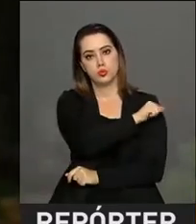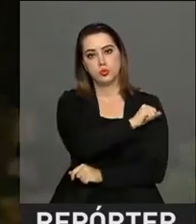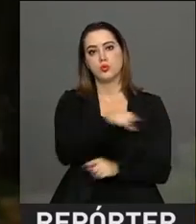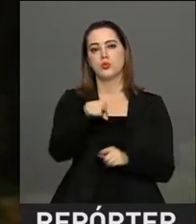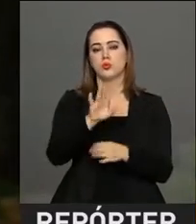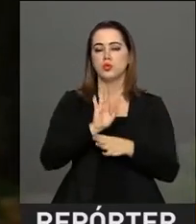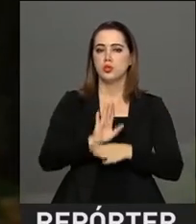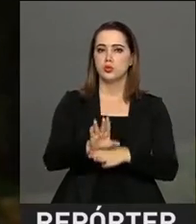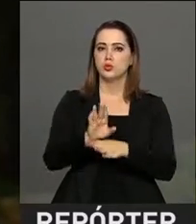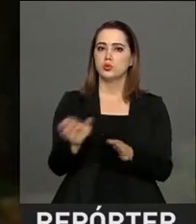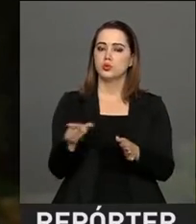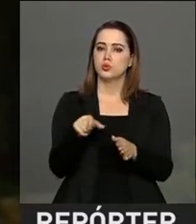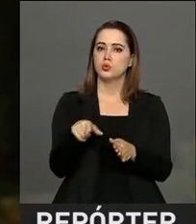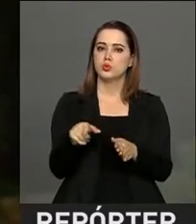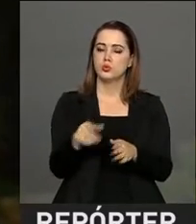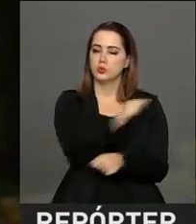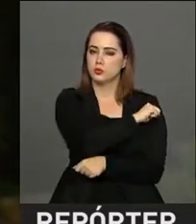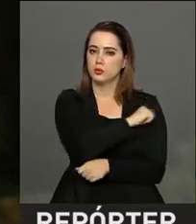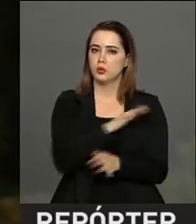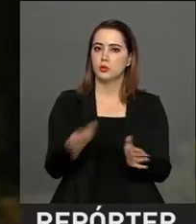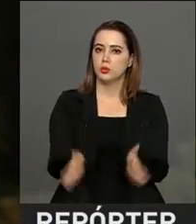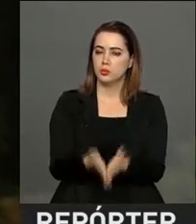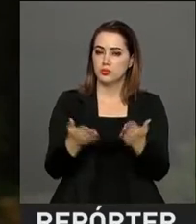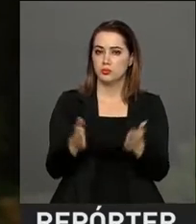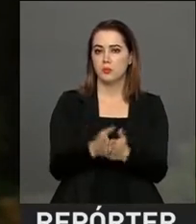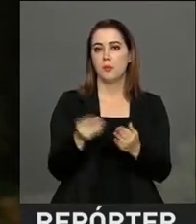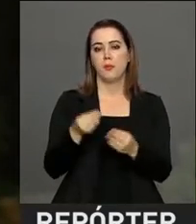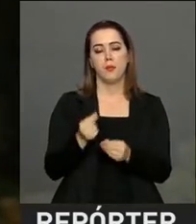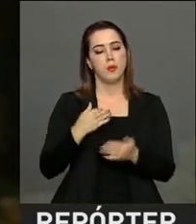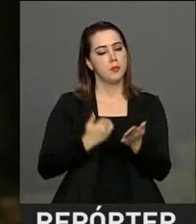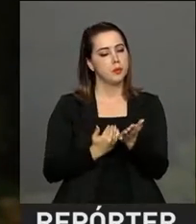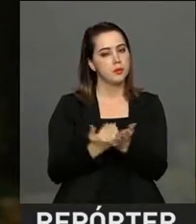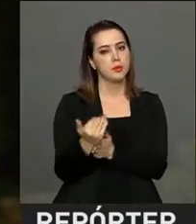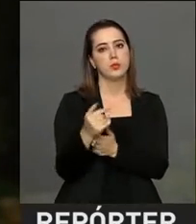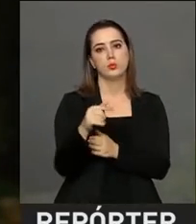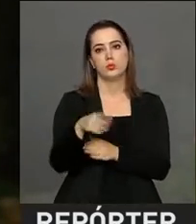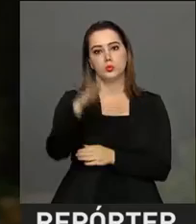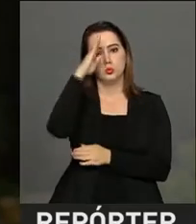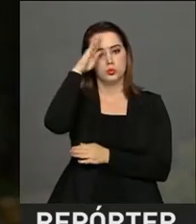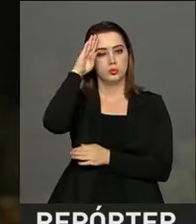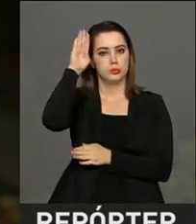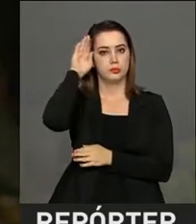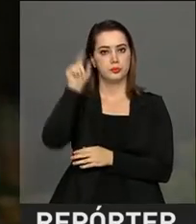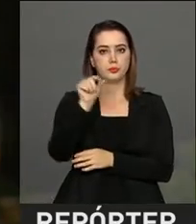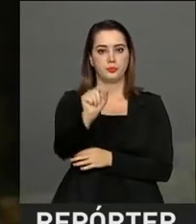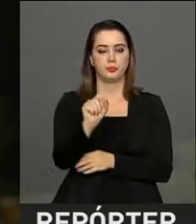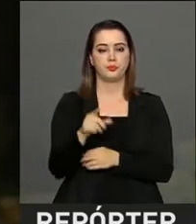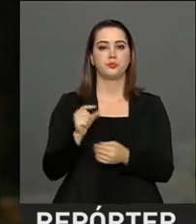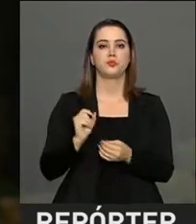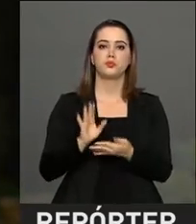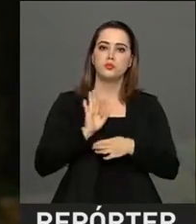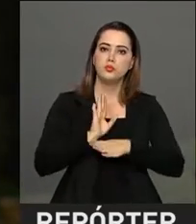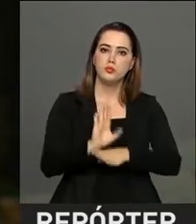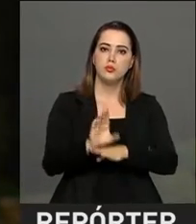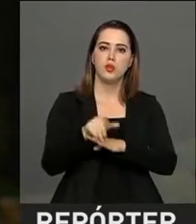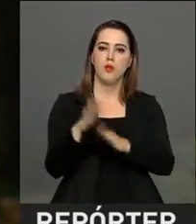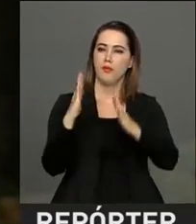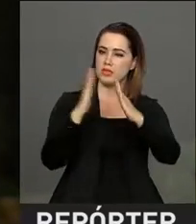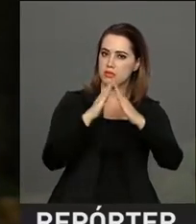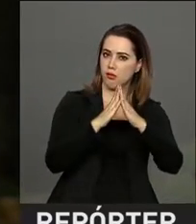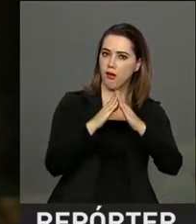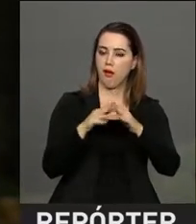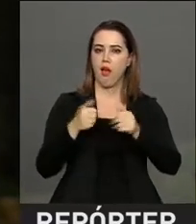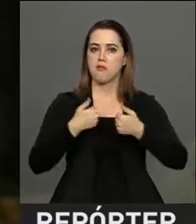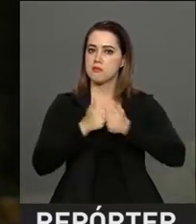universidades federais do país para evitar que os alunos abandonem o ensino superior são oferecidos auxílios como moradia transporte